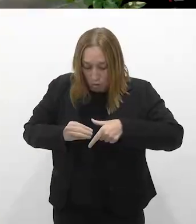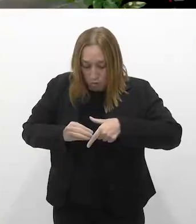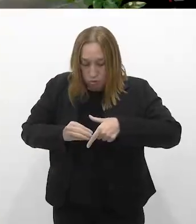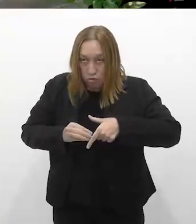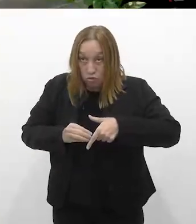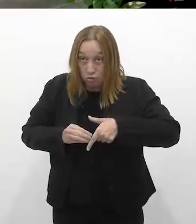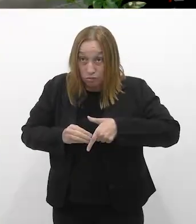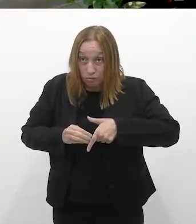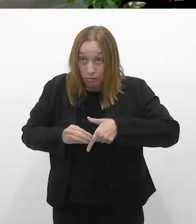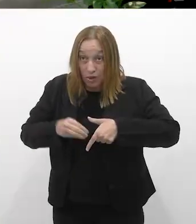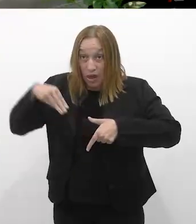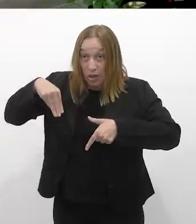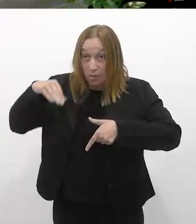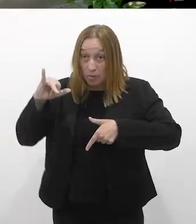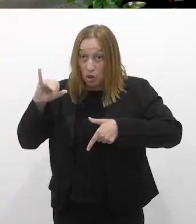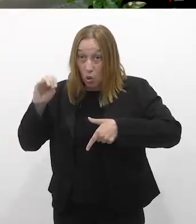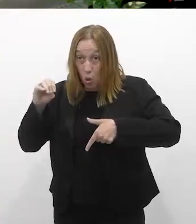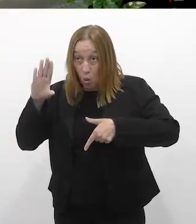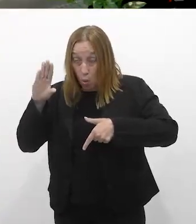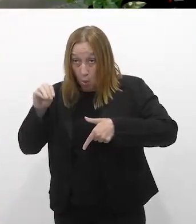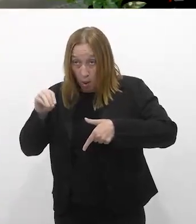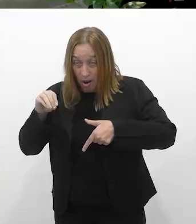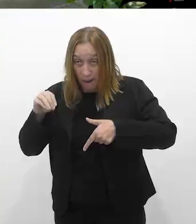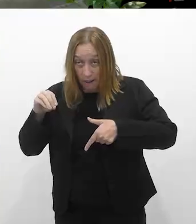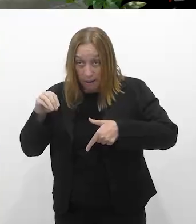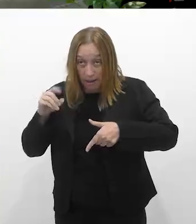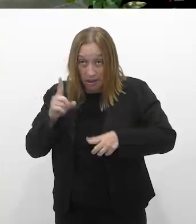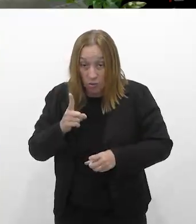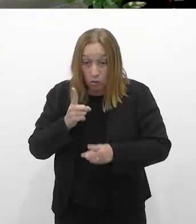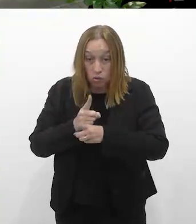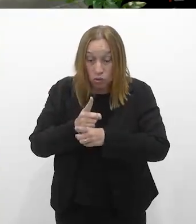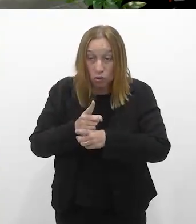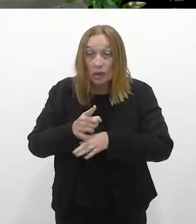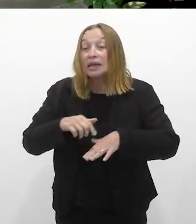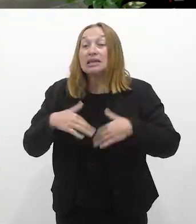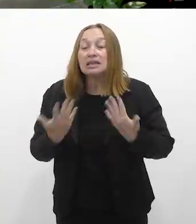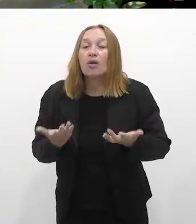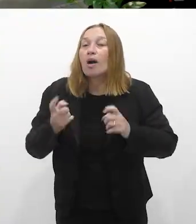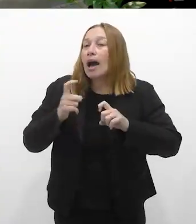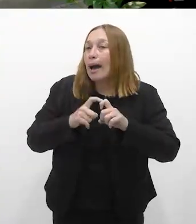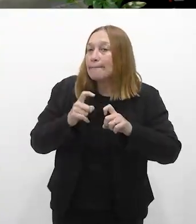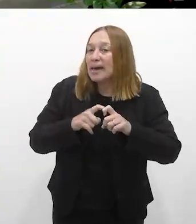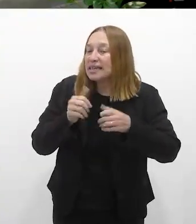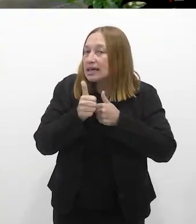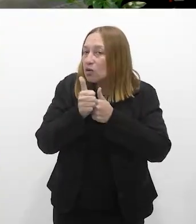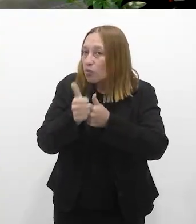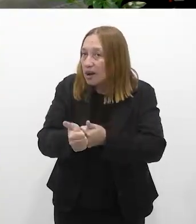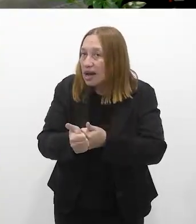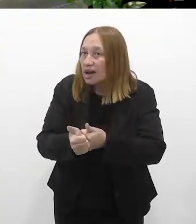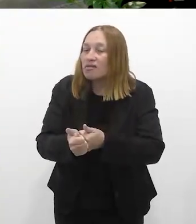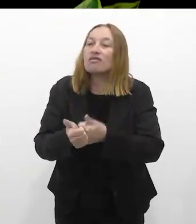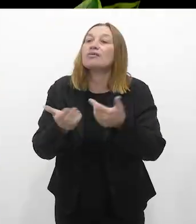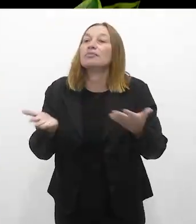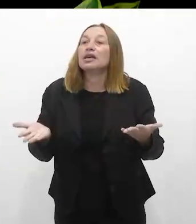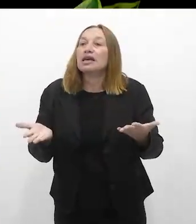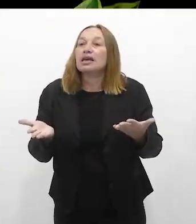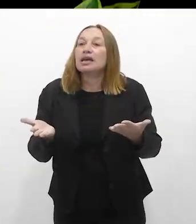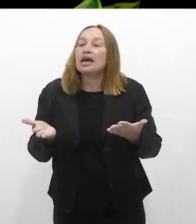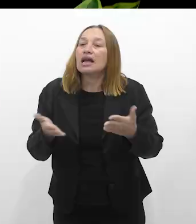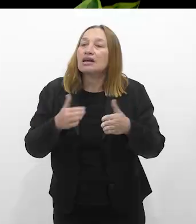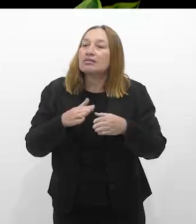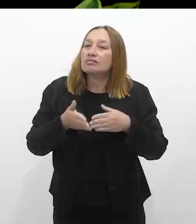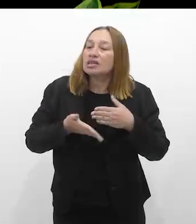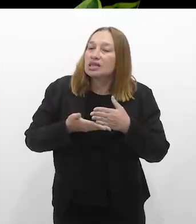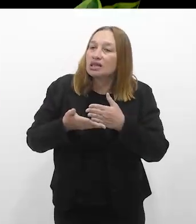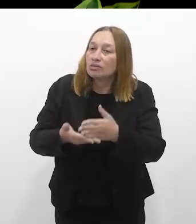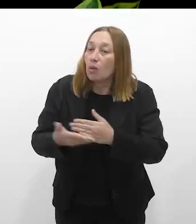né? O inocente útil ali no meio. Apareceu. E aí, a médica que me acompanhava, ela